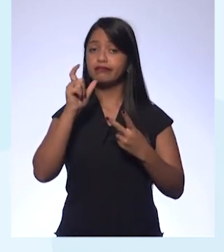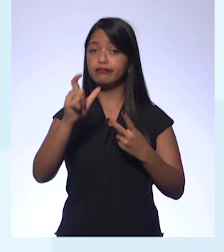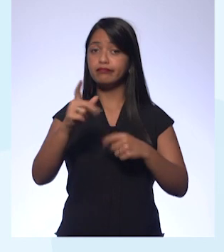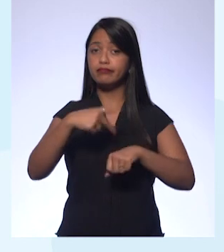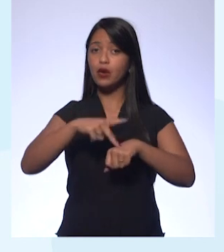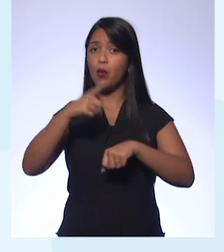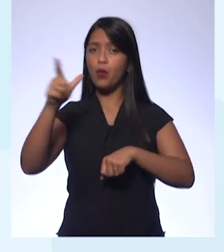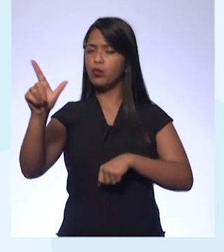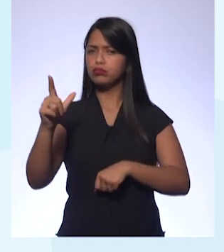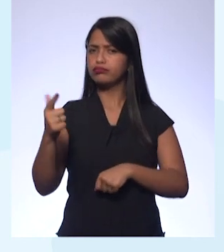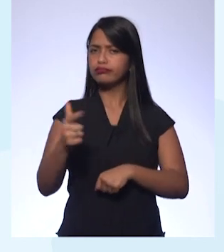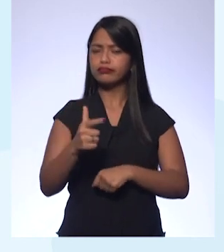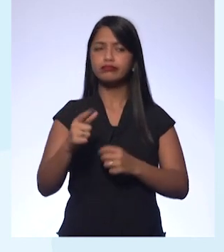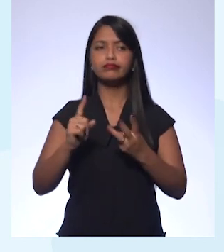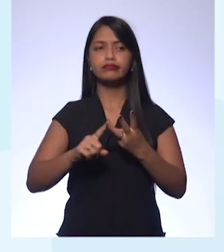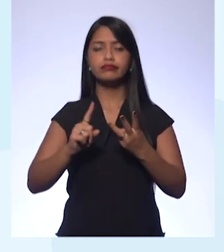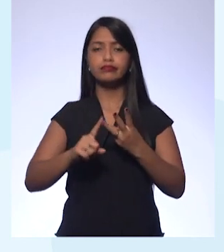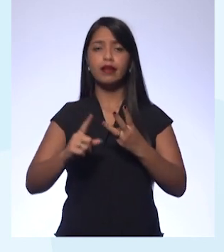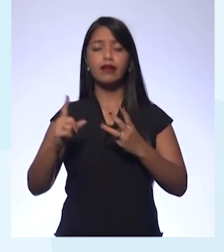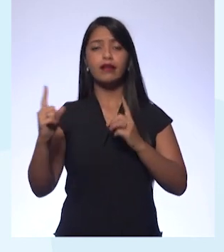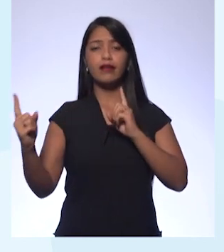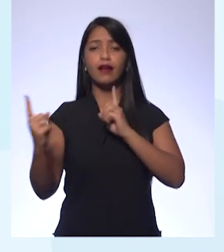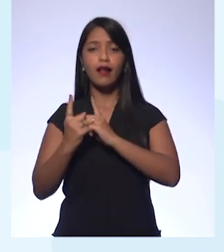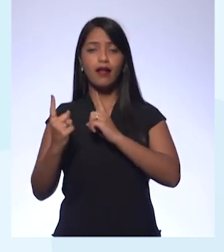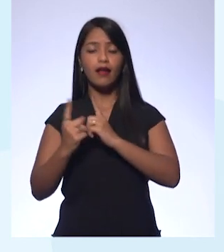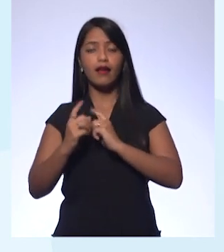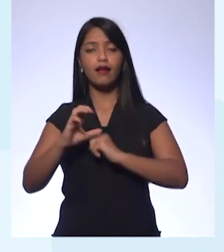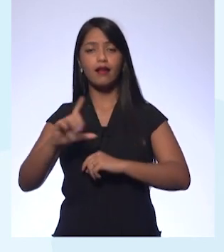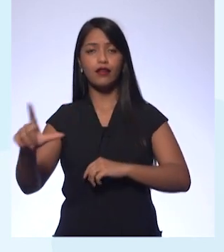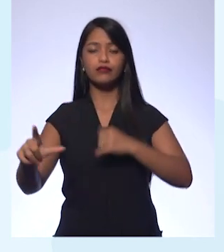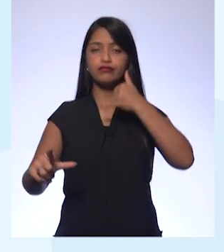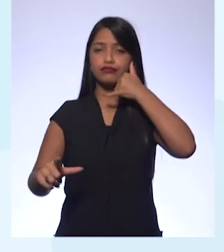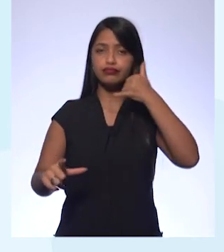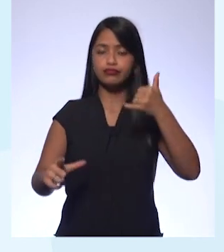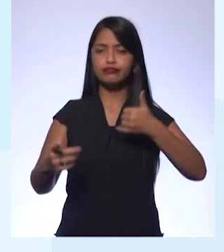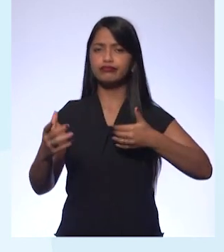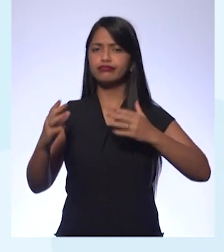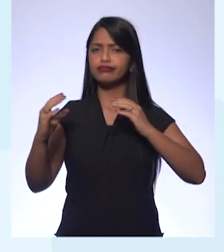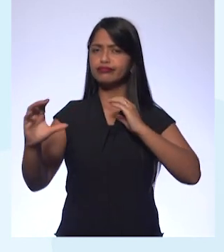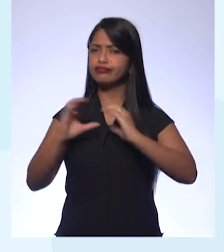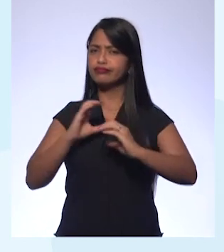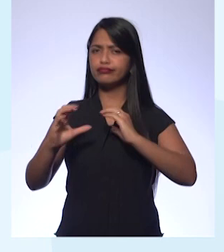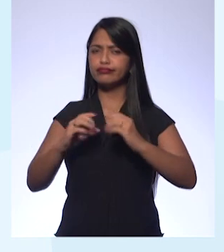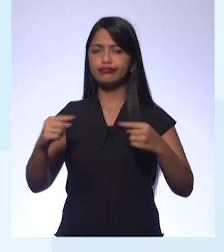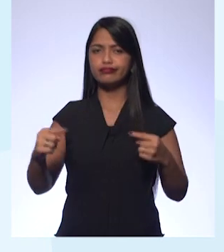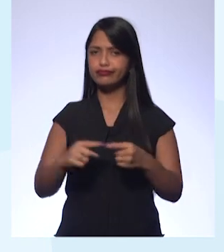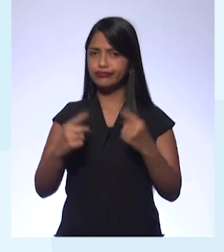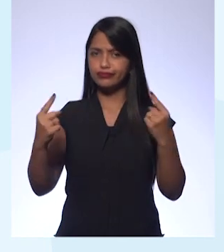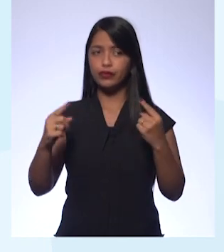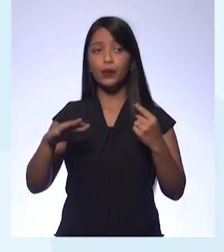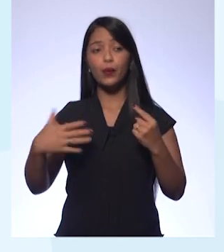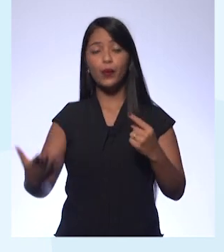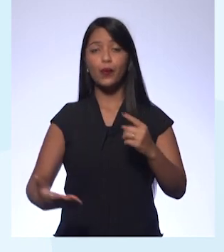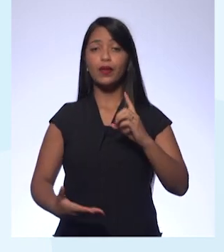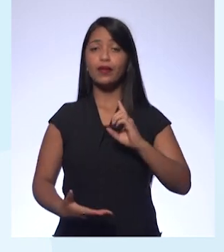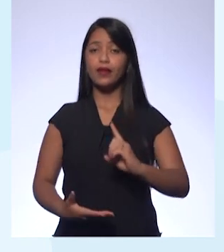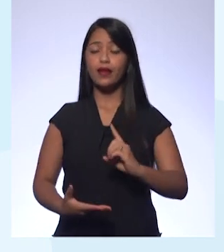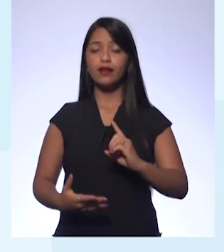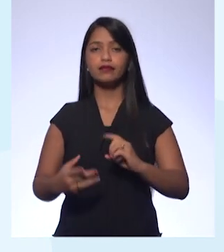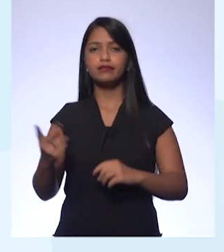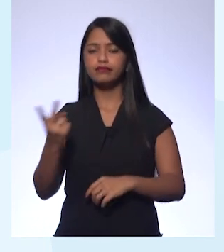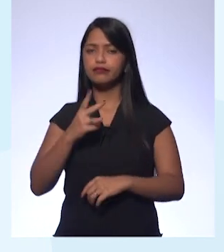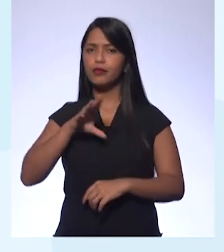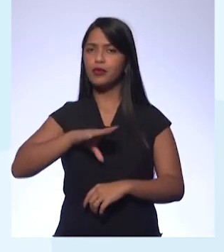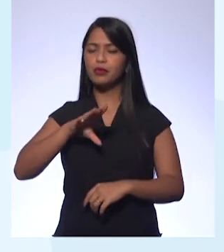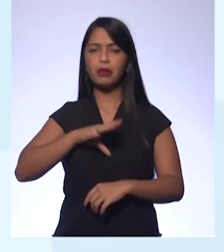Cliente e telefonista não se comunicam adequadamente? Ou cliente e telefonista não falam português? Eu acho que pela nossa lida já deu para entender bem